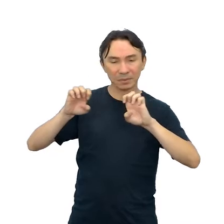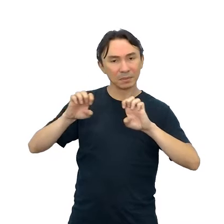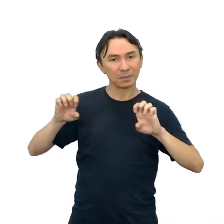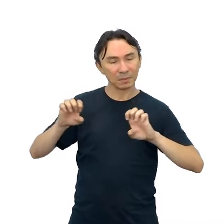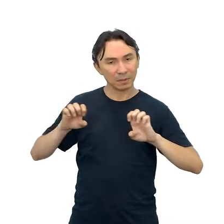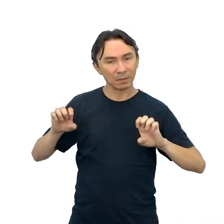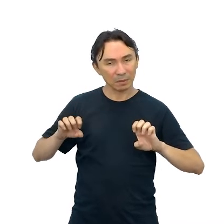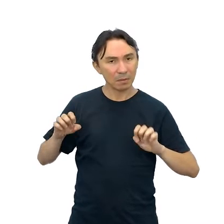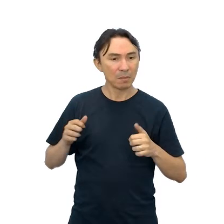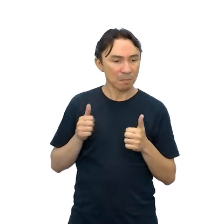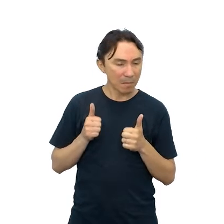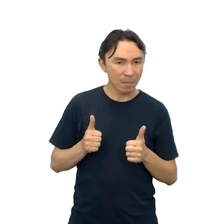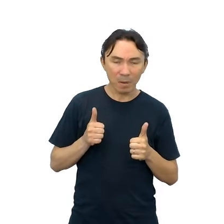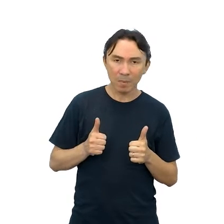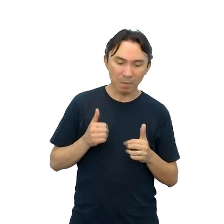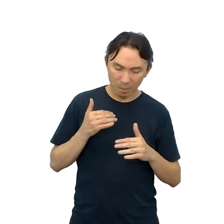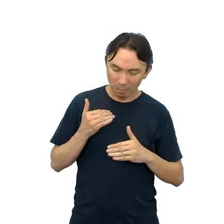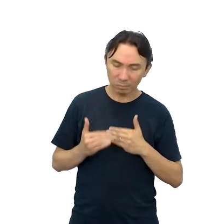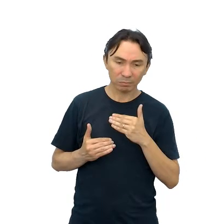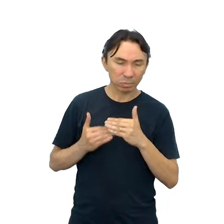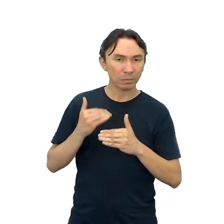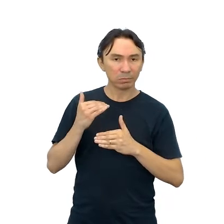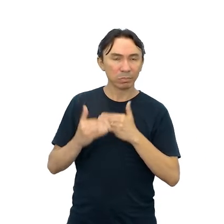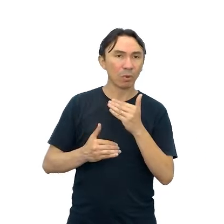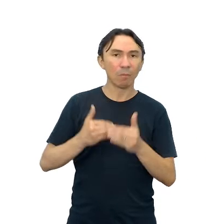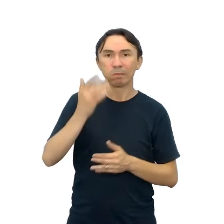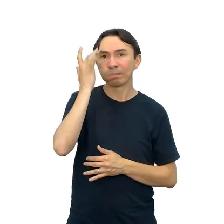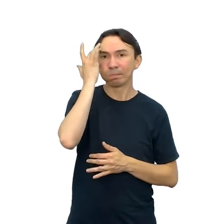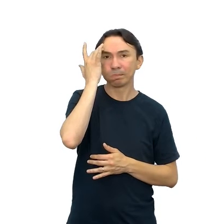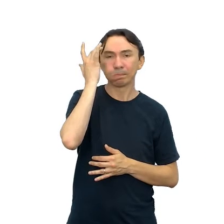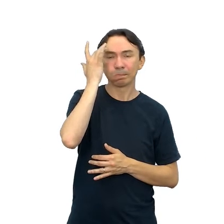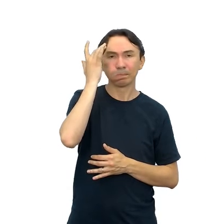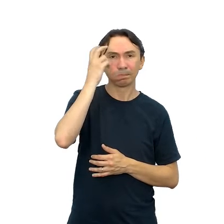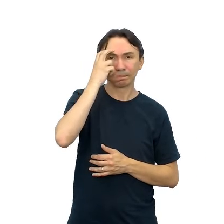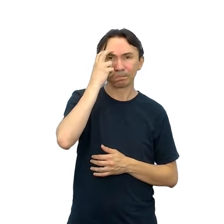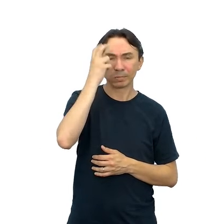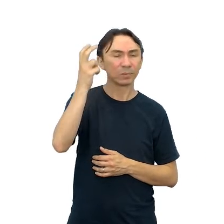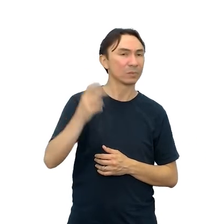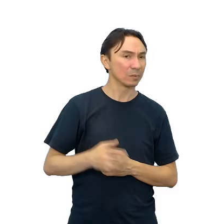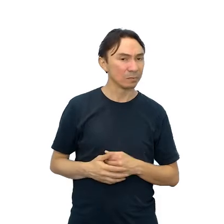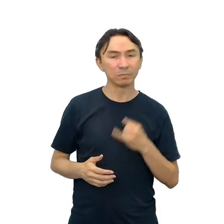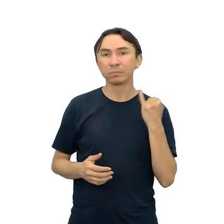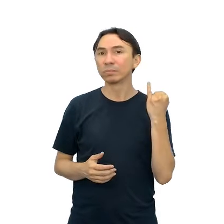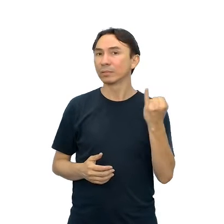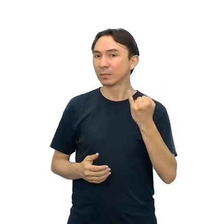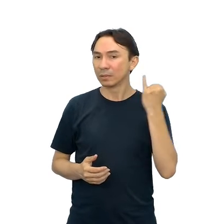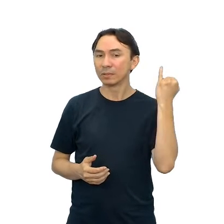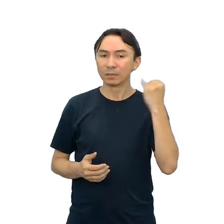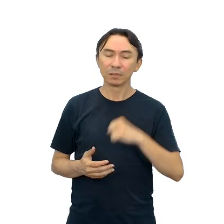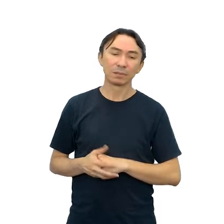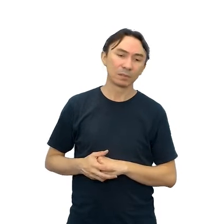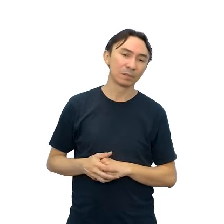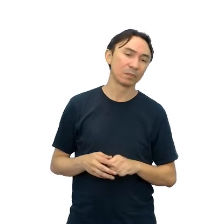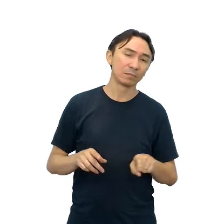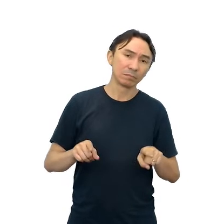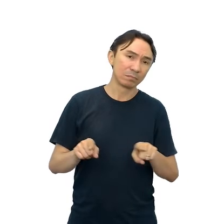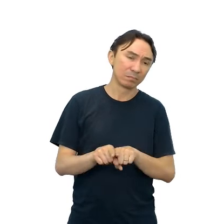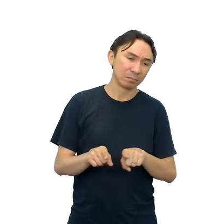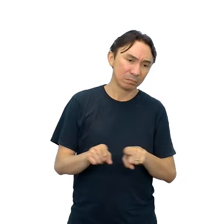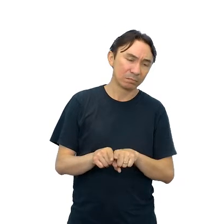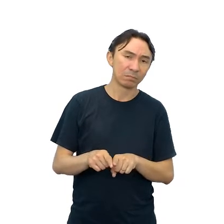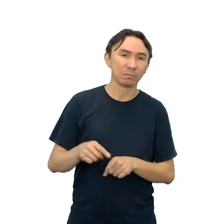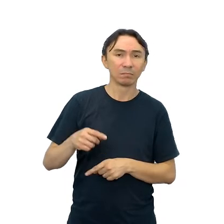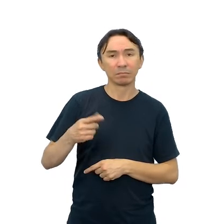uma evolução cognitiva, né? Pensando no dinamismo, né? E